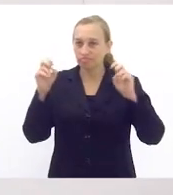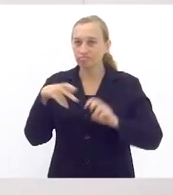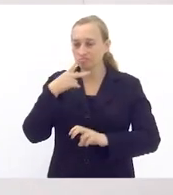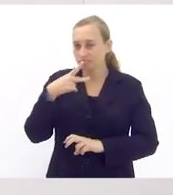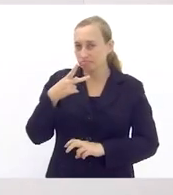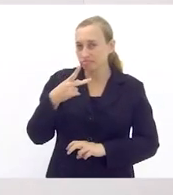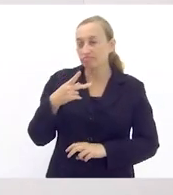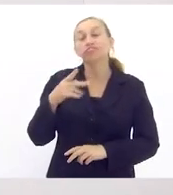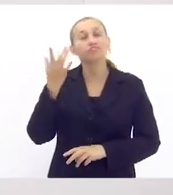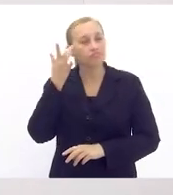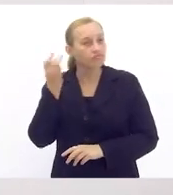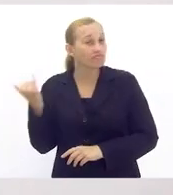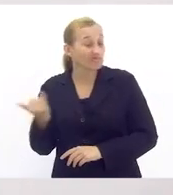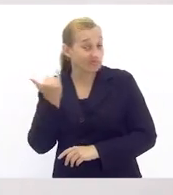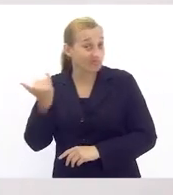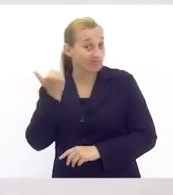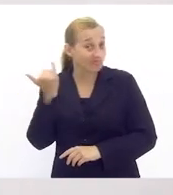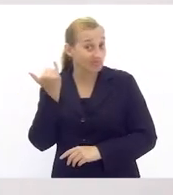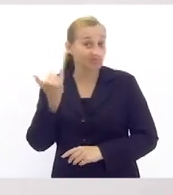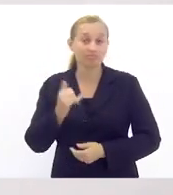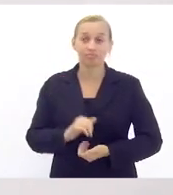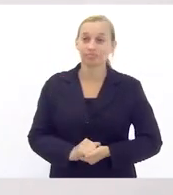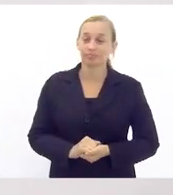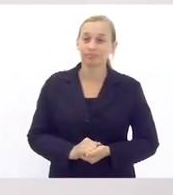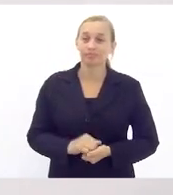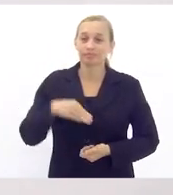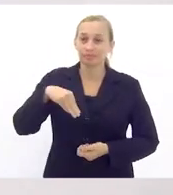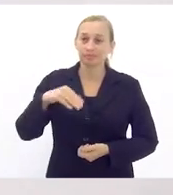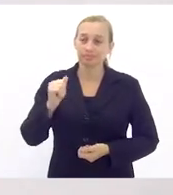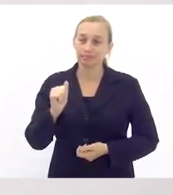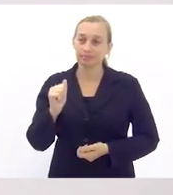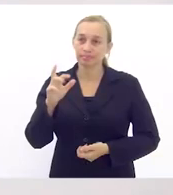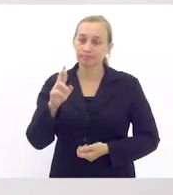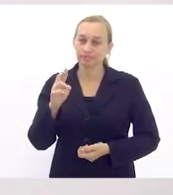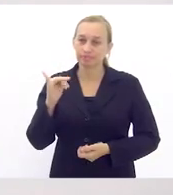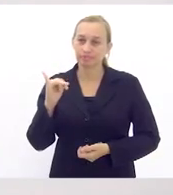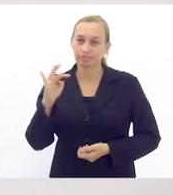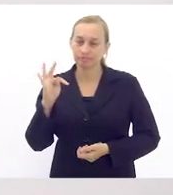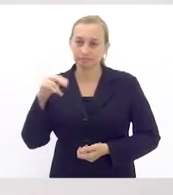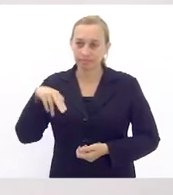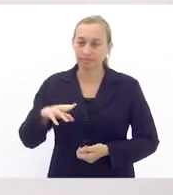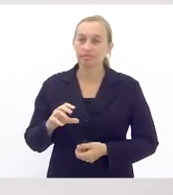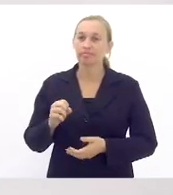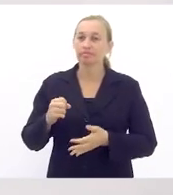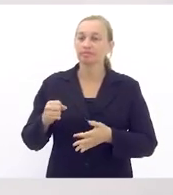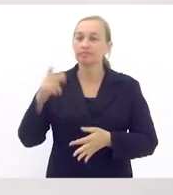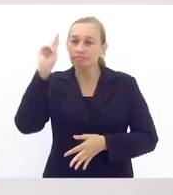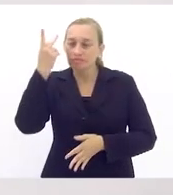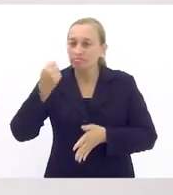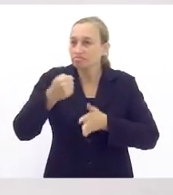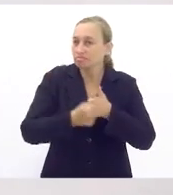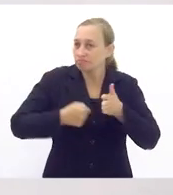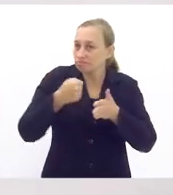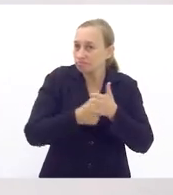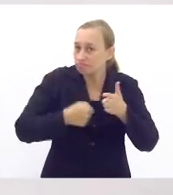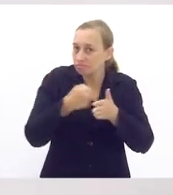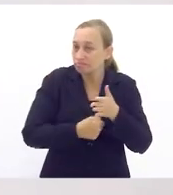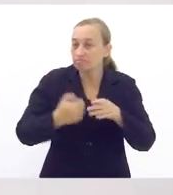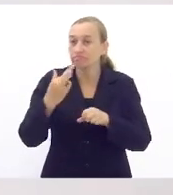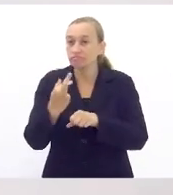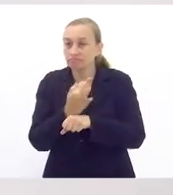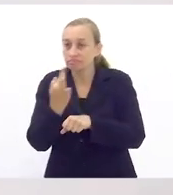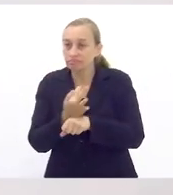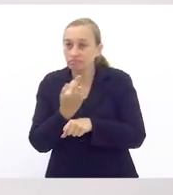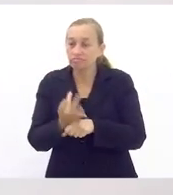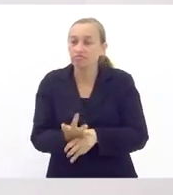pauta mas eu acho muito importante é a Martins ela tem um histórico de luta né tem um histórico de resistência e